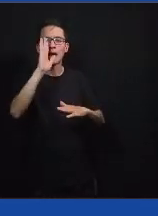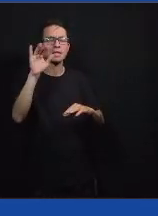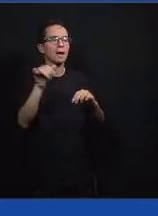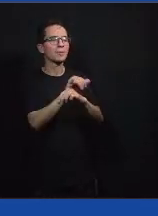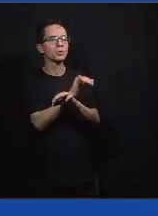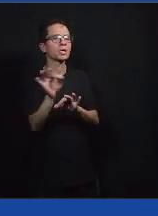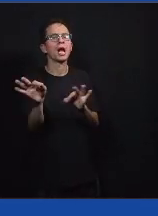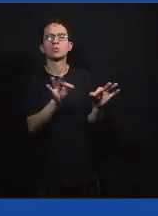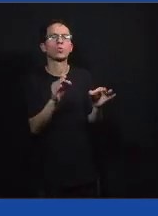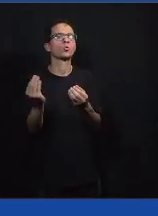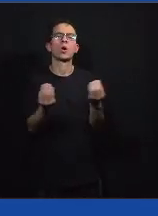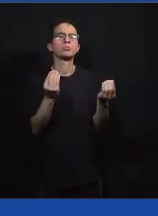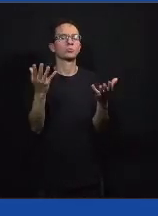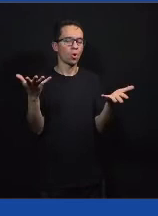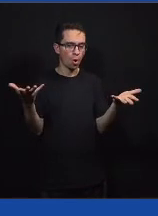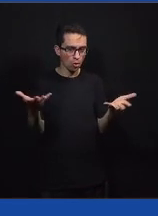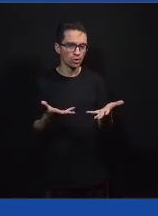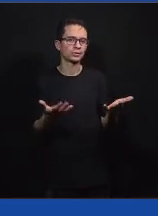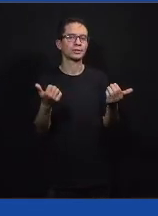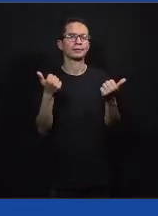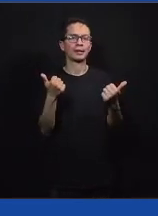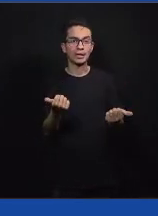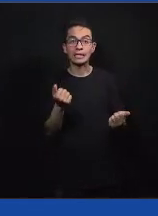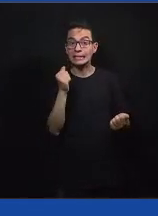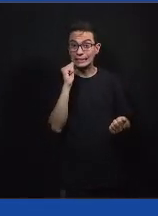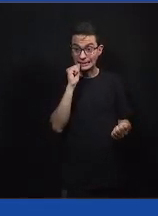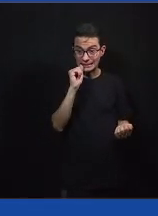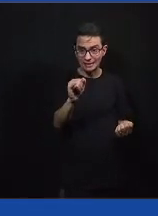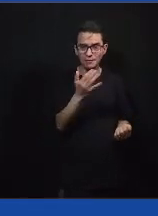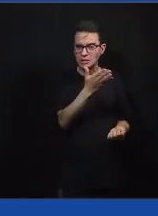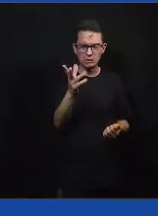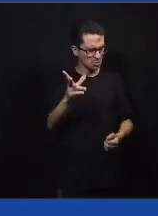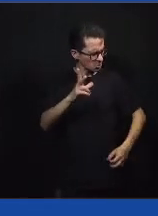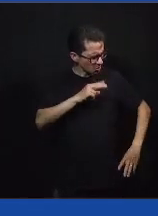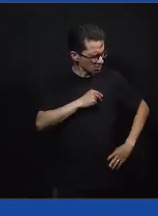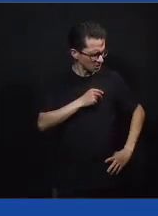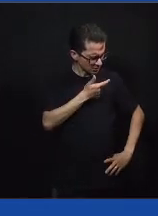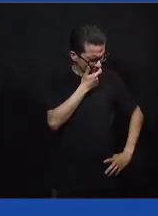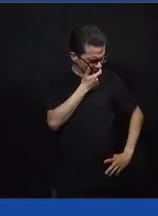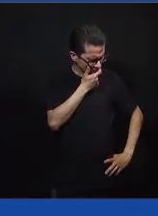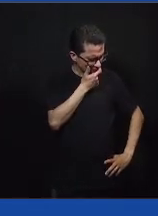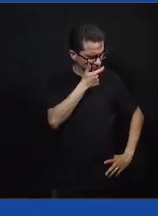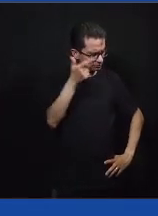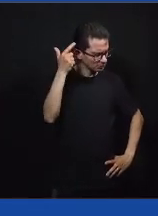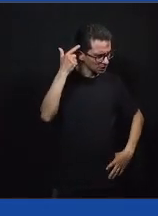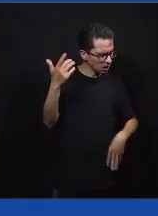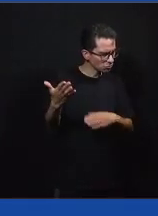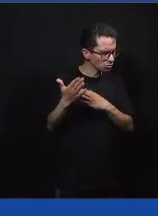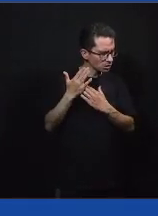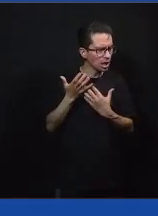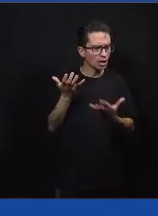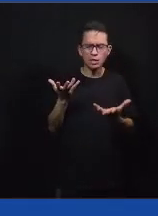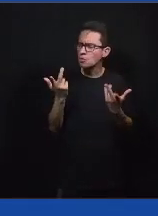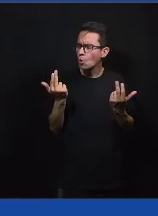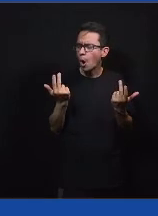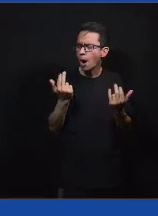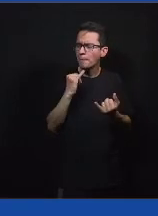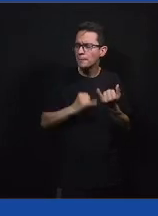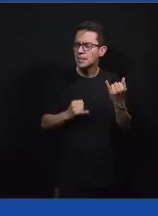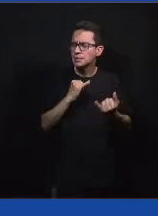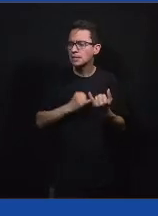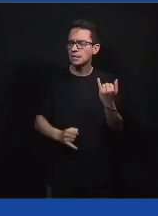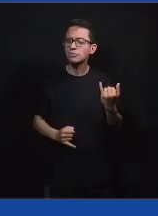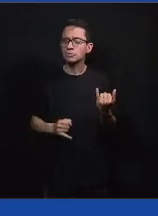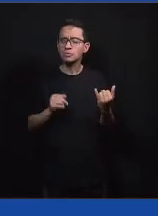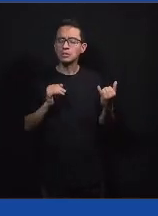Como foi esse dia a dia do projeto de repente poxa é que para já tinha inspirador gostaria de fazer algo você merece na minha